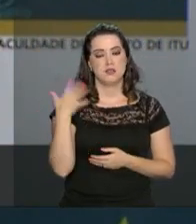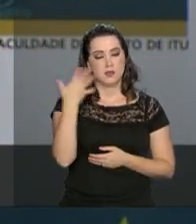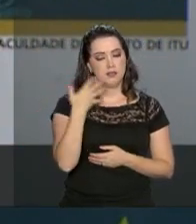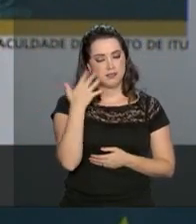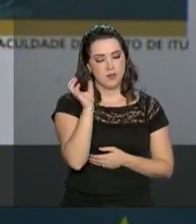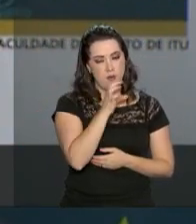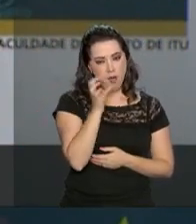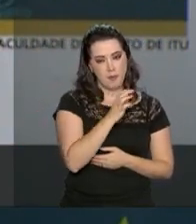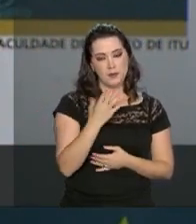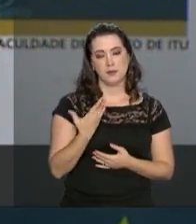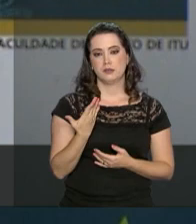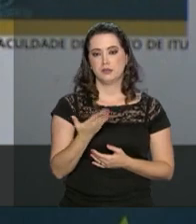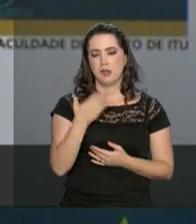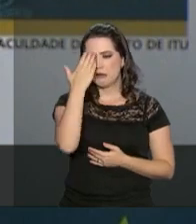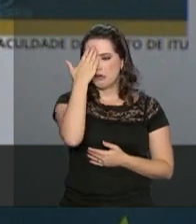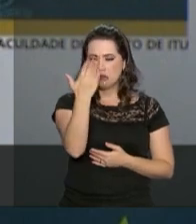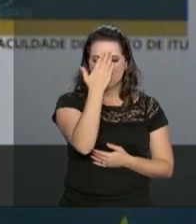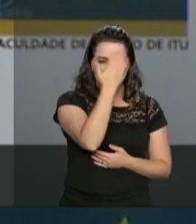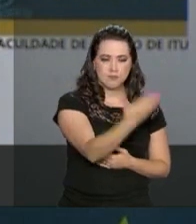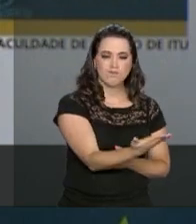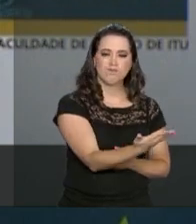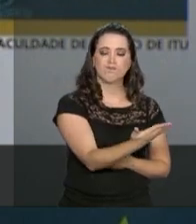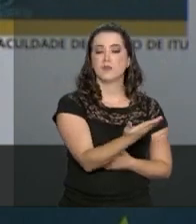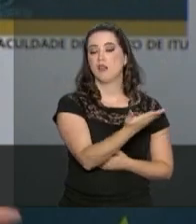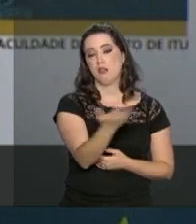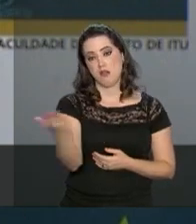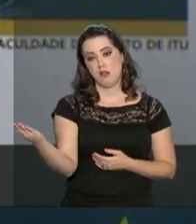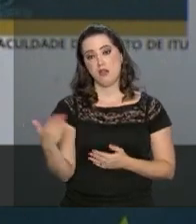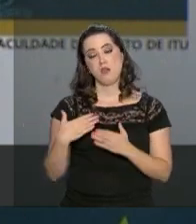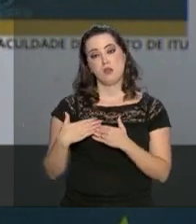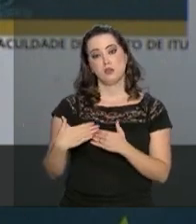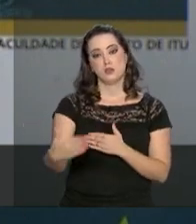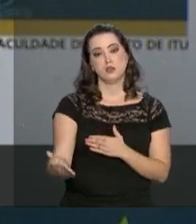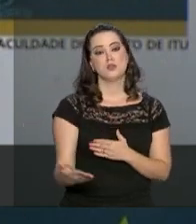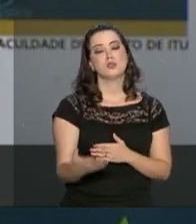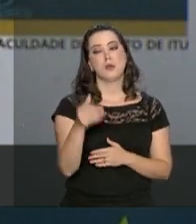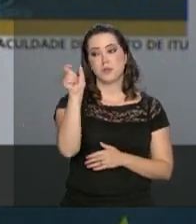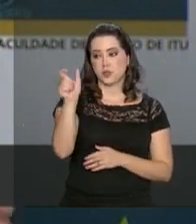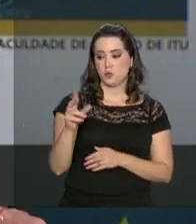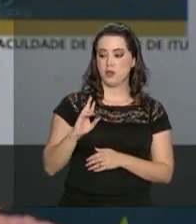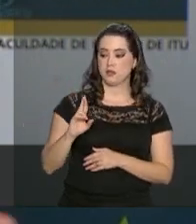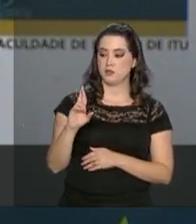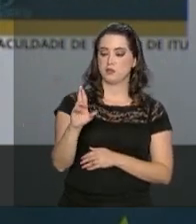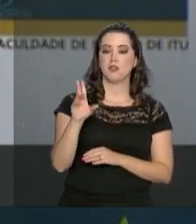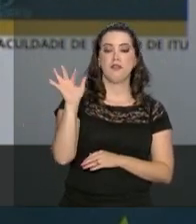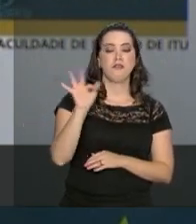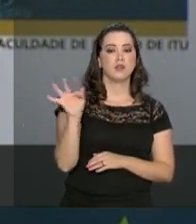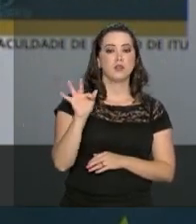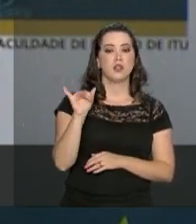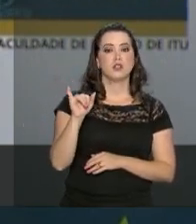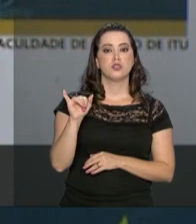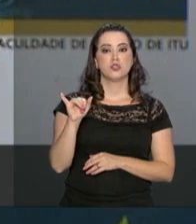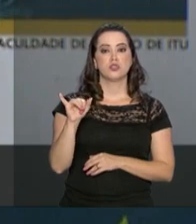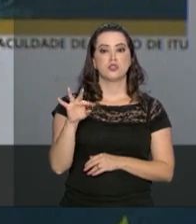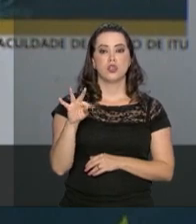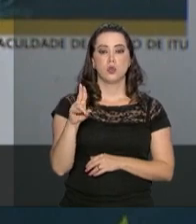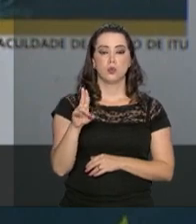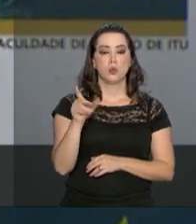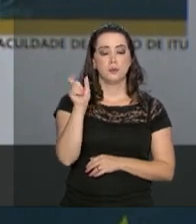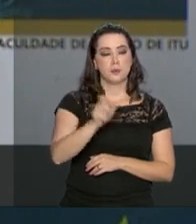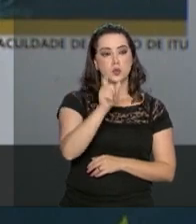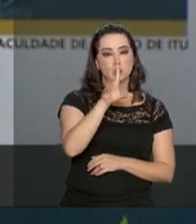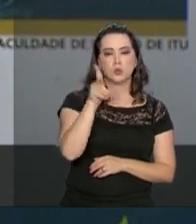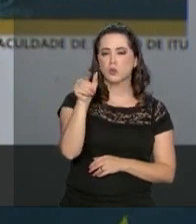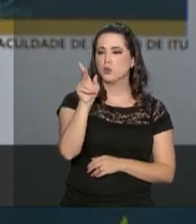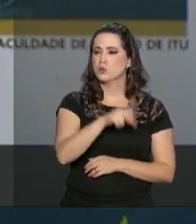pregação, né? Agradecer muitíssimo à mantenedora da faculdade de Itu, ao Mário Duarte, a todos os professores,